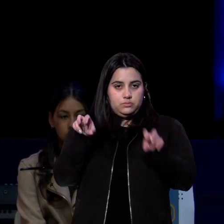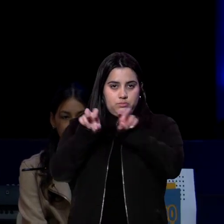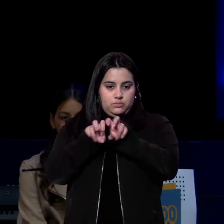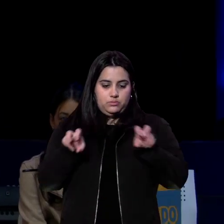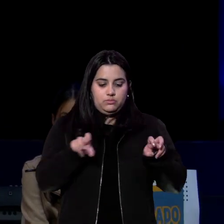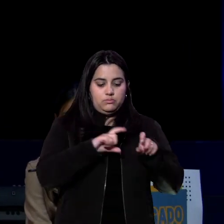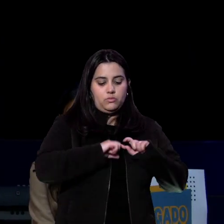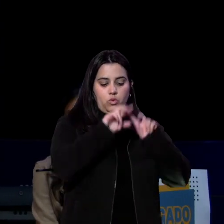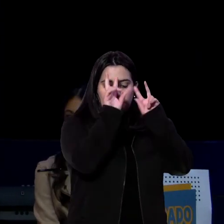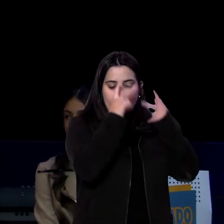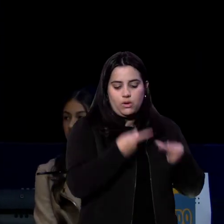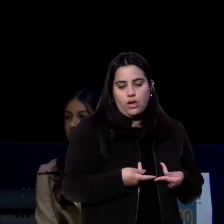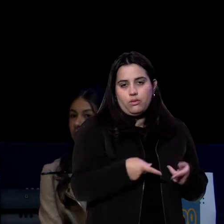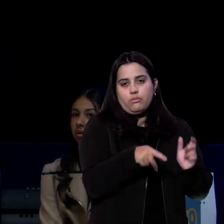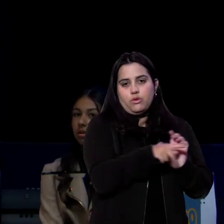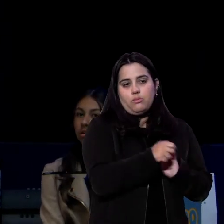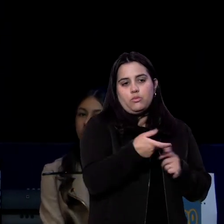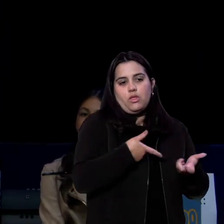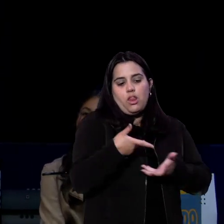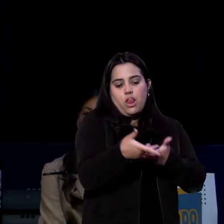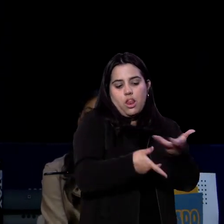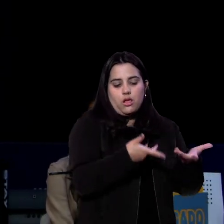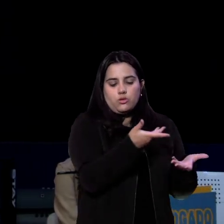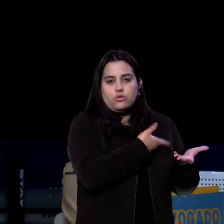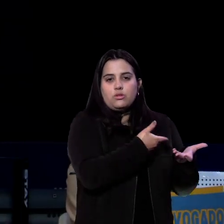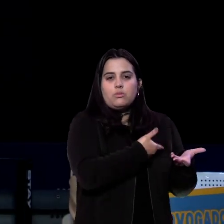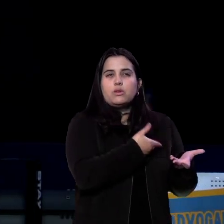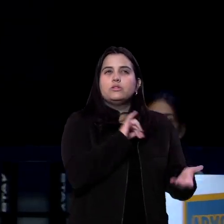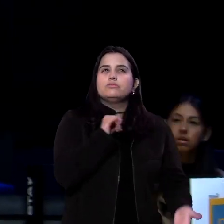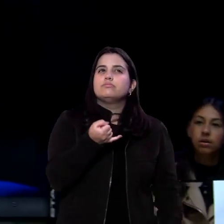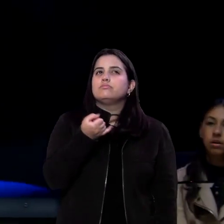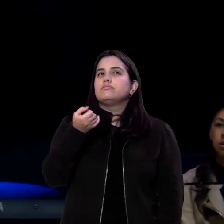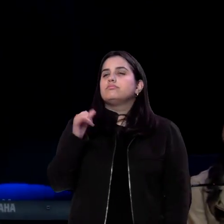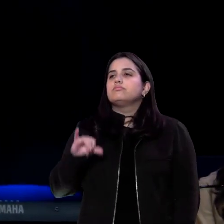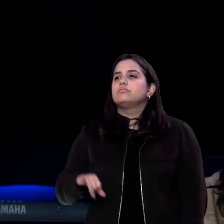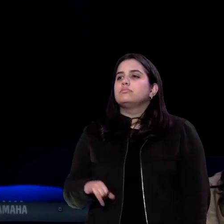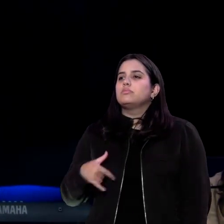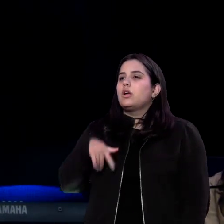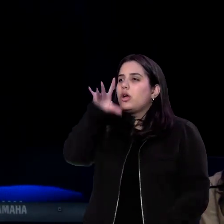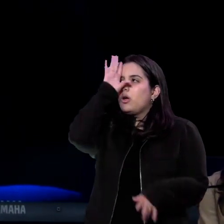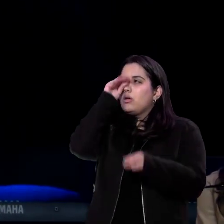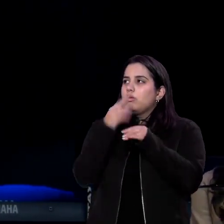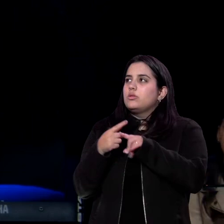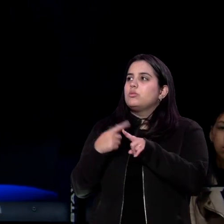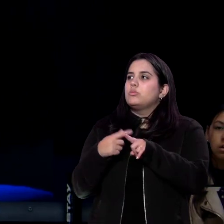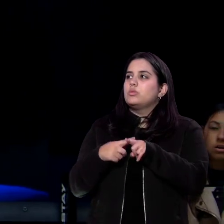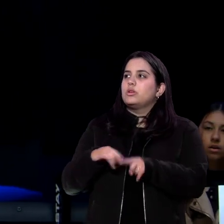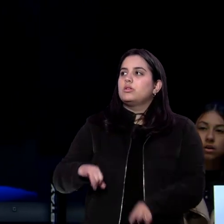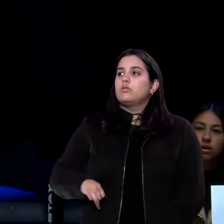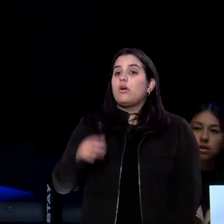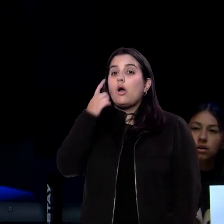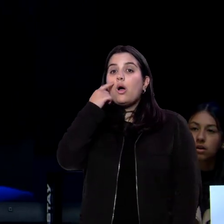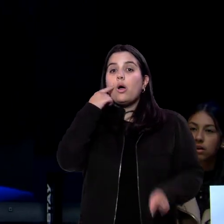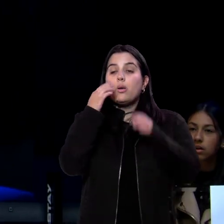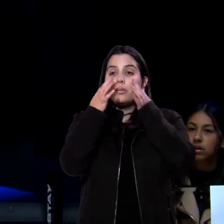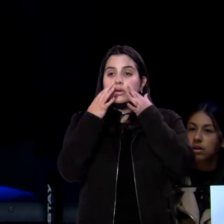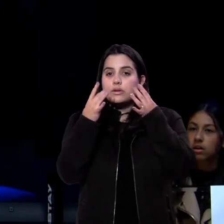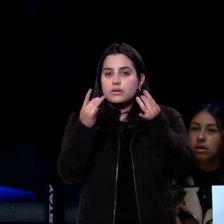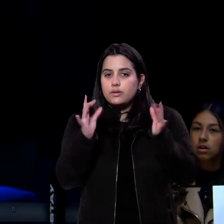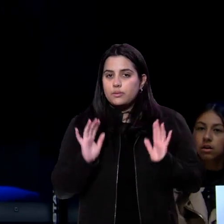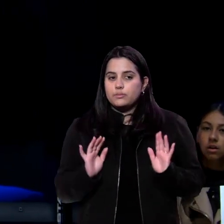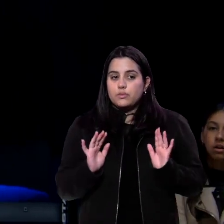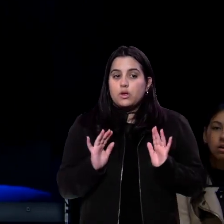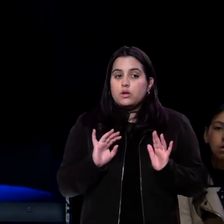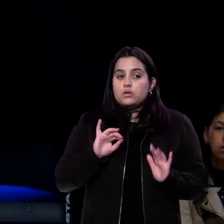humano dele e dos amigos dele, ele começa a entender o porquê ele sofreu. Presta atenção aqui, ó. Quando